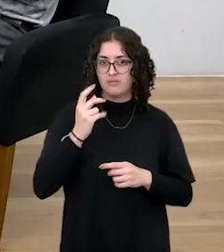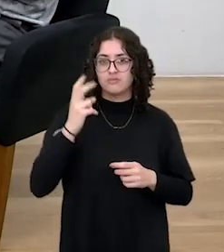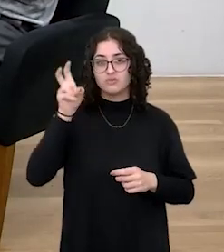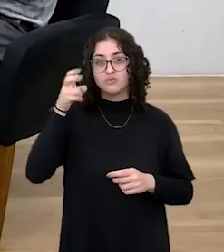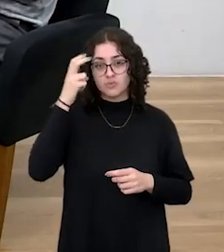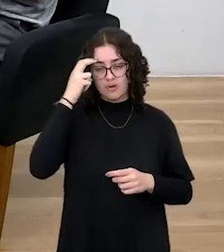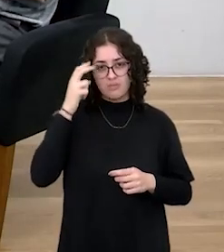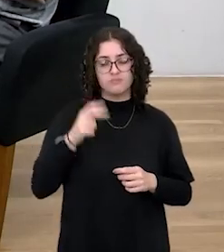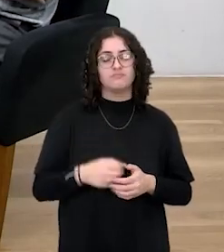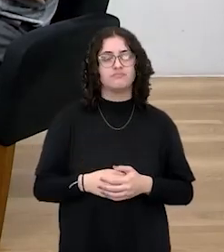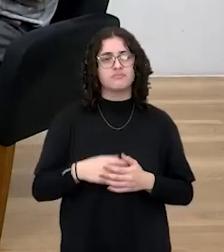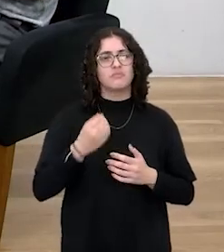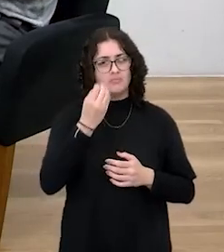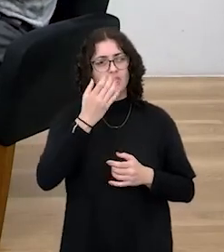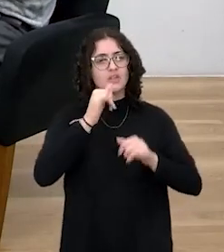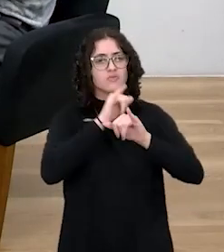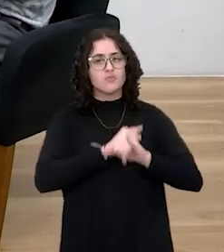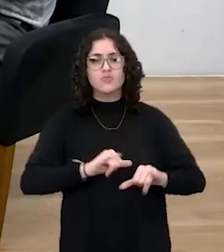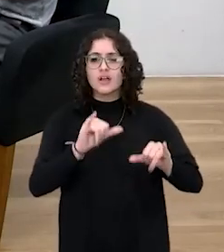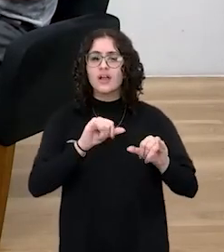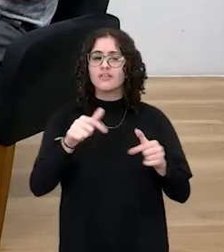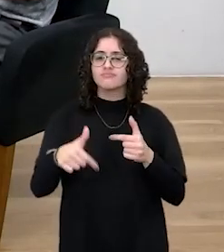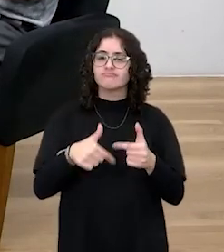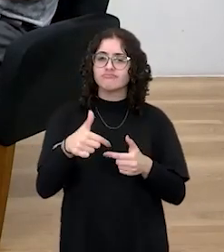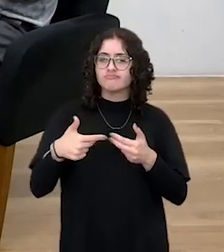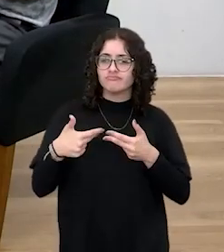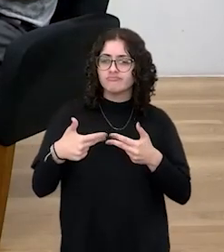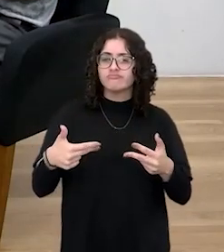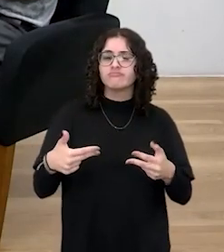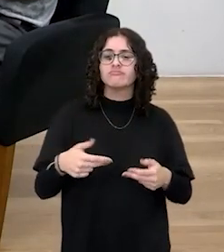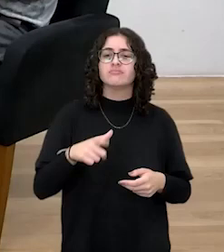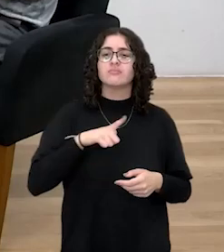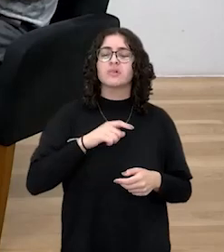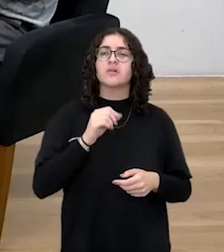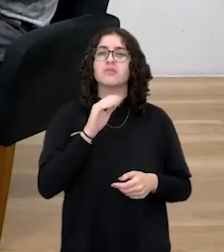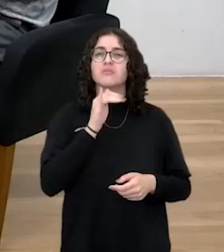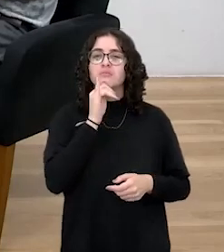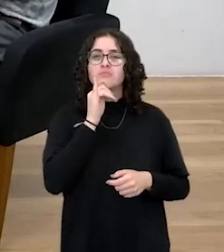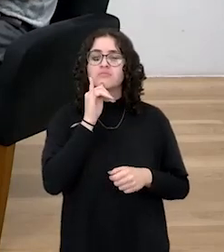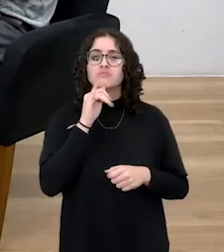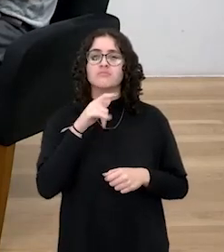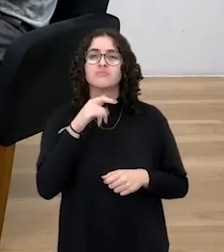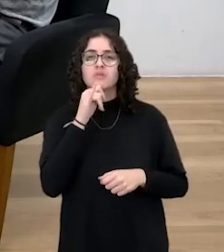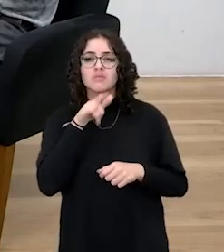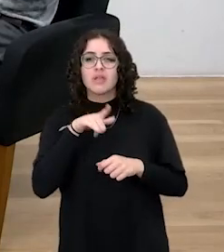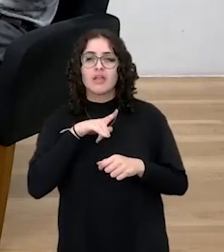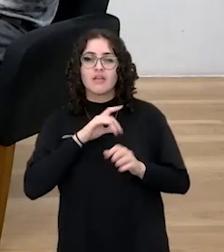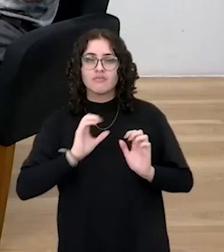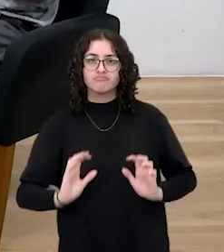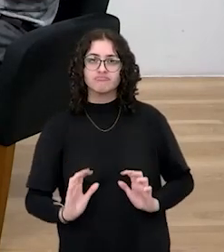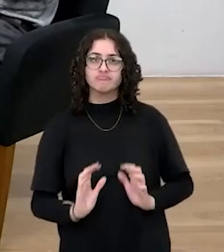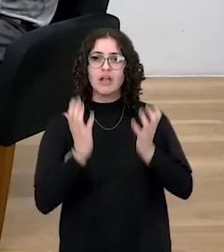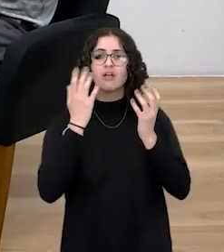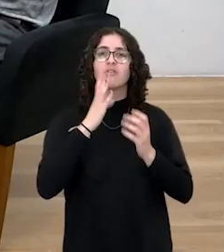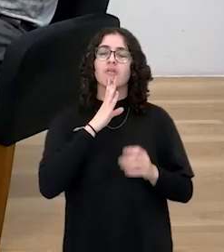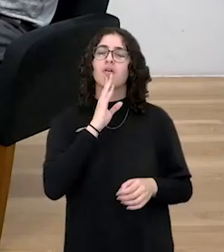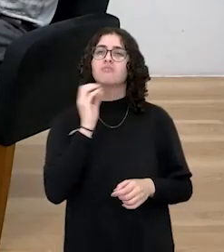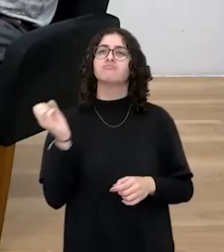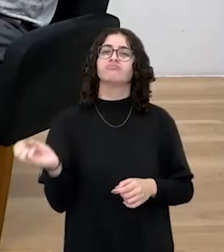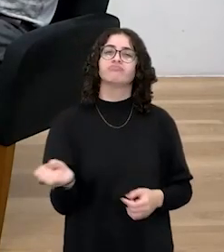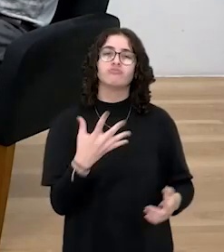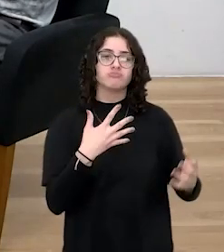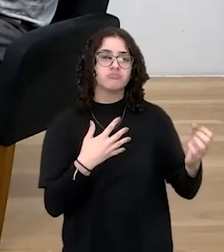pra gente divulgar trabalho mesmo. Tem filme que a gente acaba conhecendo mais por causa de festival do que por causa de...